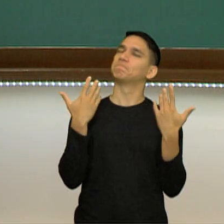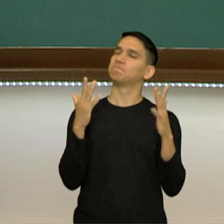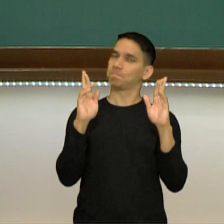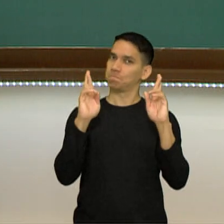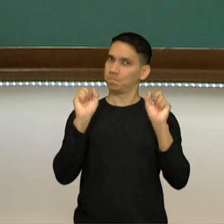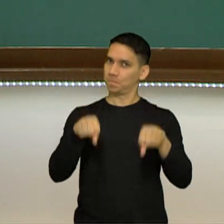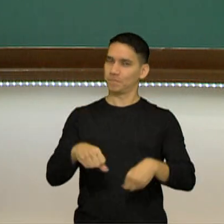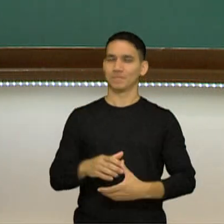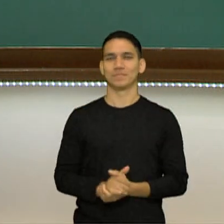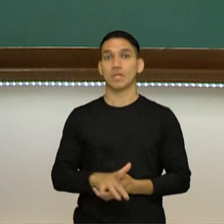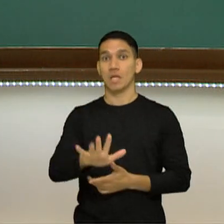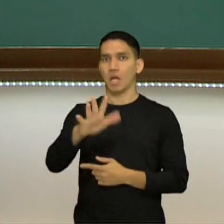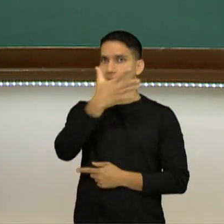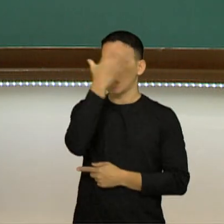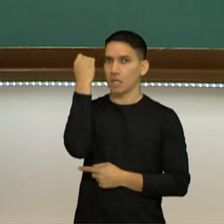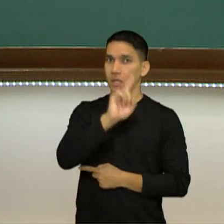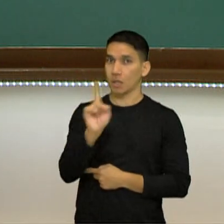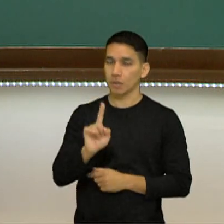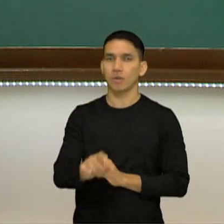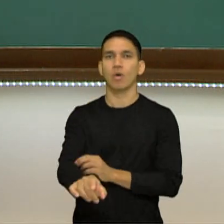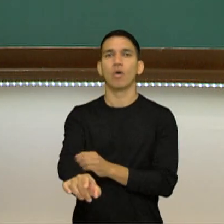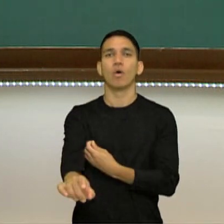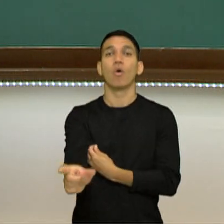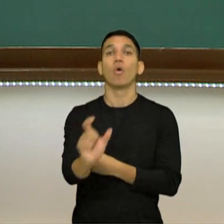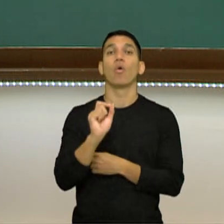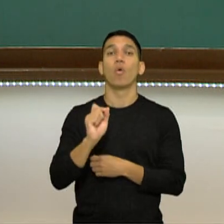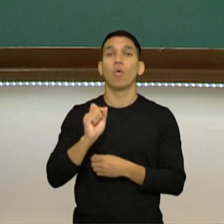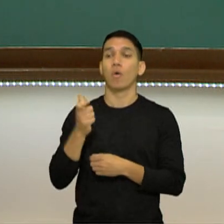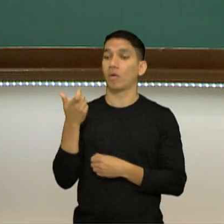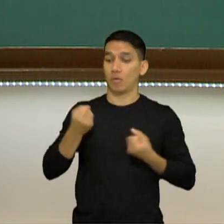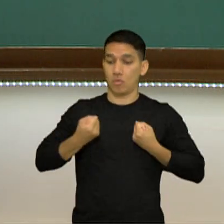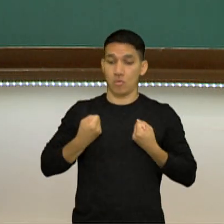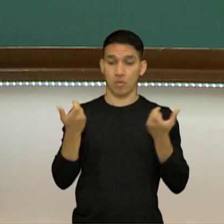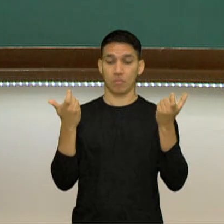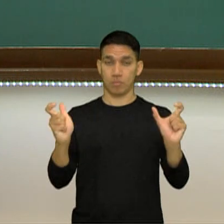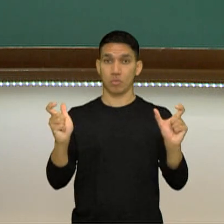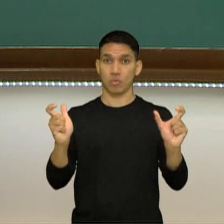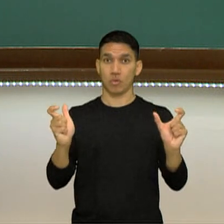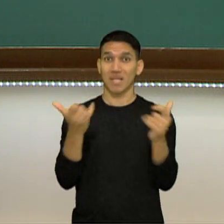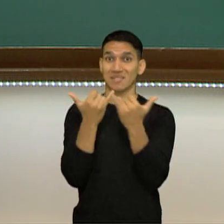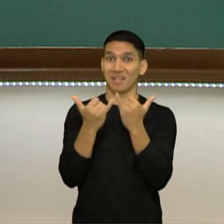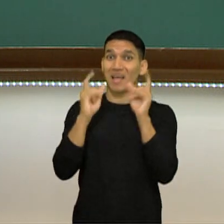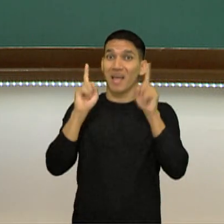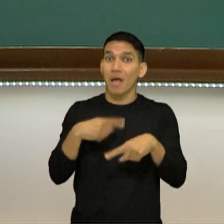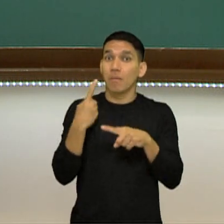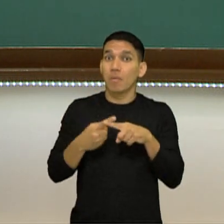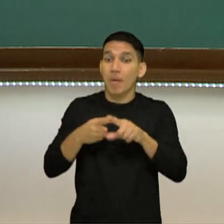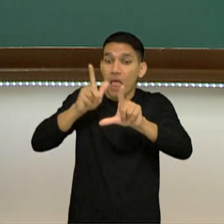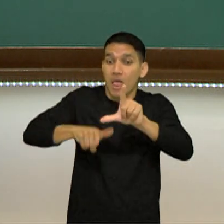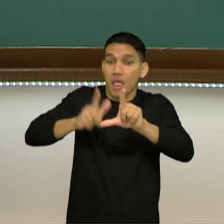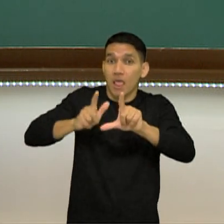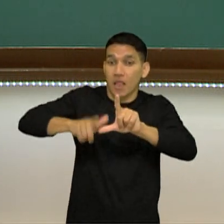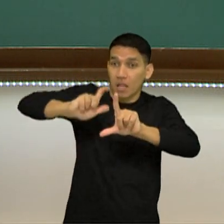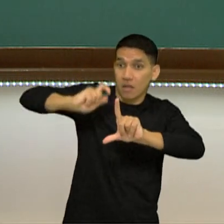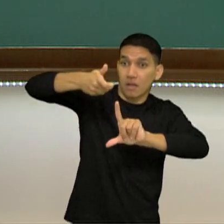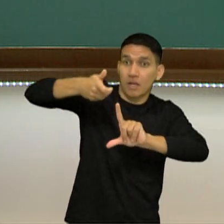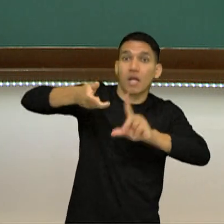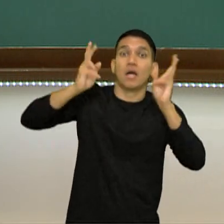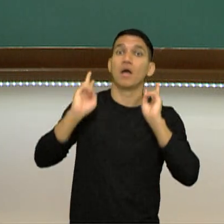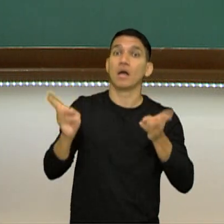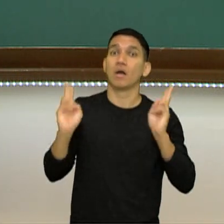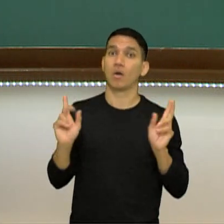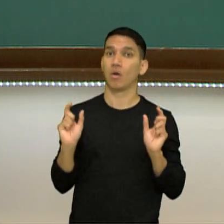de ax e 10ax. Tranquilo? Então, dá uma olhadinha aí nas respostas. Olha lá.